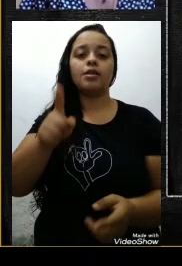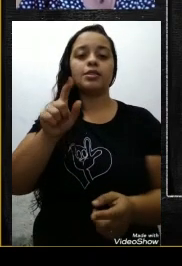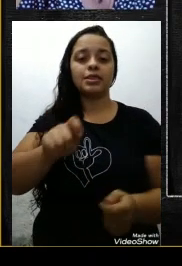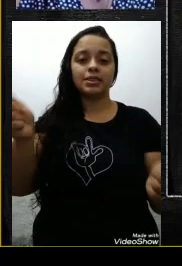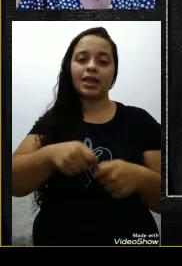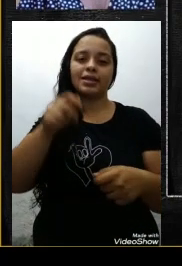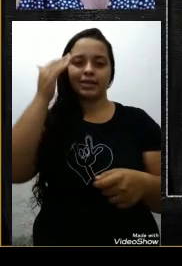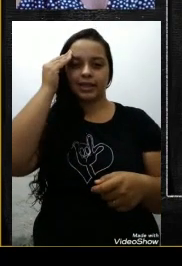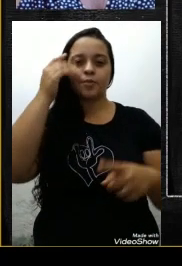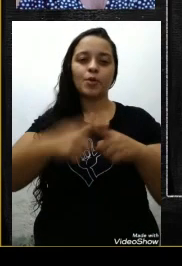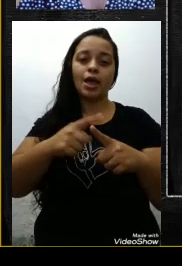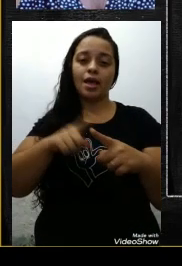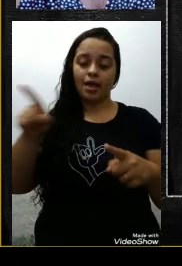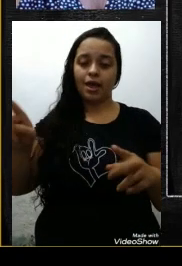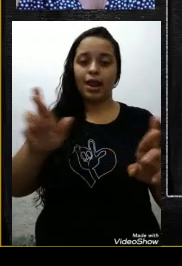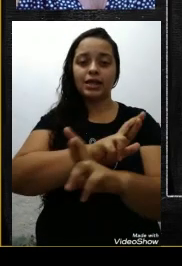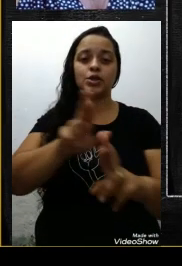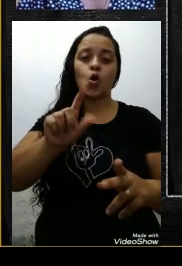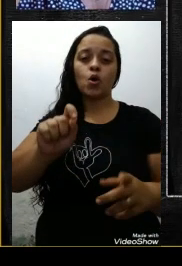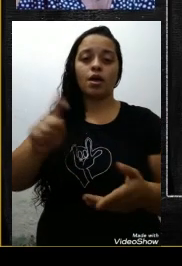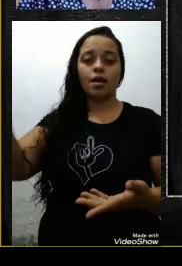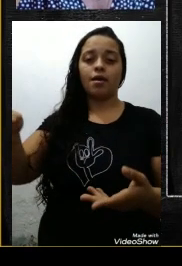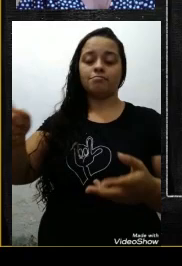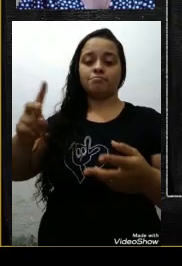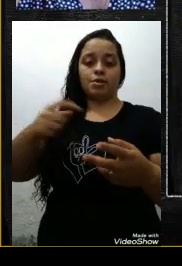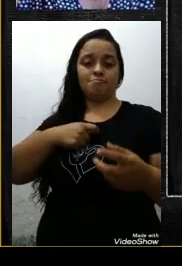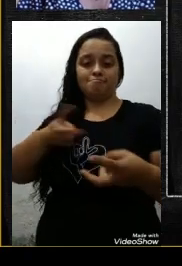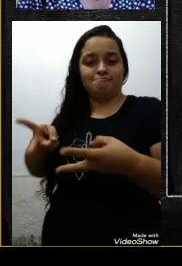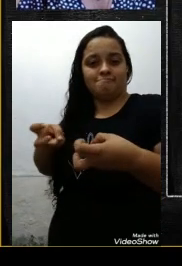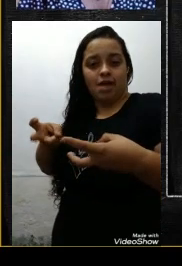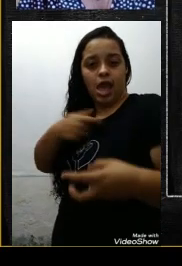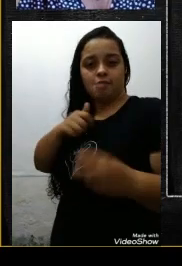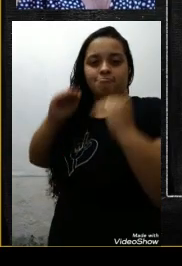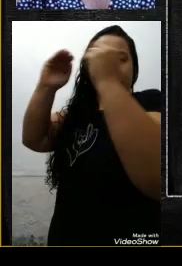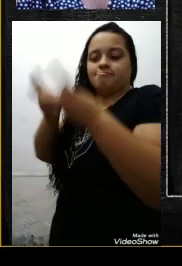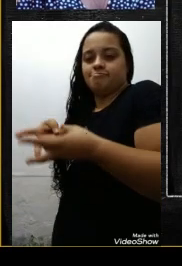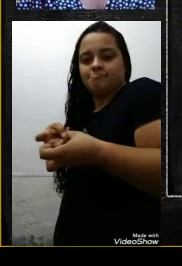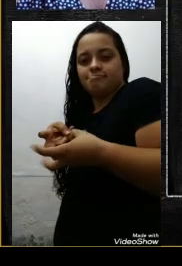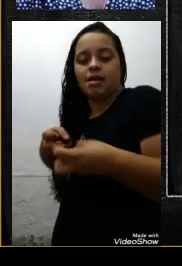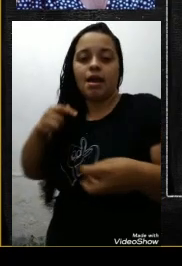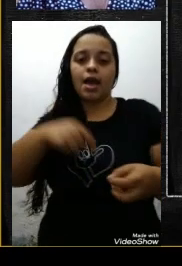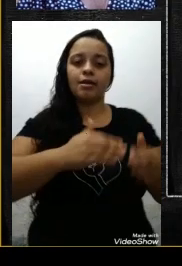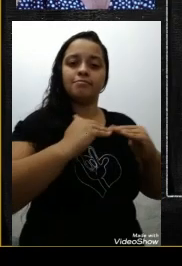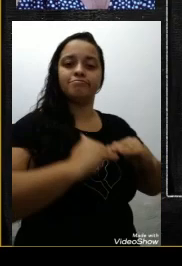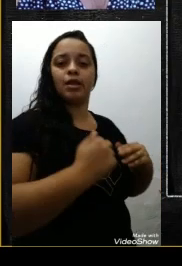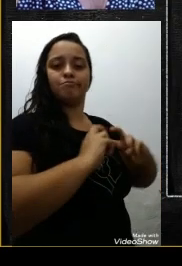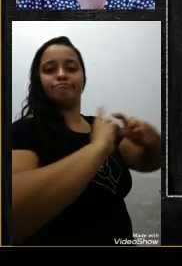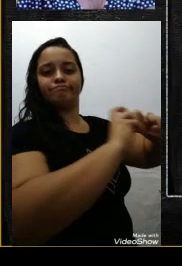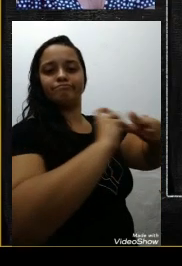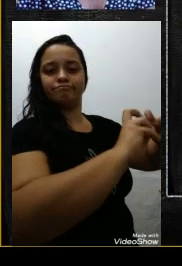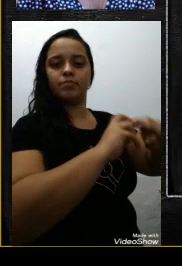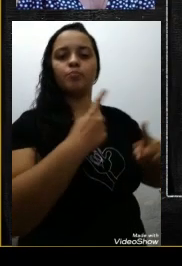essa relação é uma relação de exploração por parte da nobreza em relação aos camponeses, que vivem, na maioria das vezes,